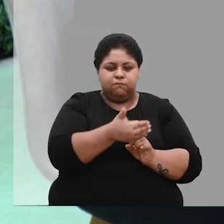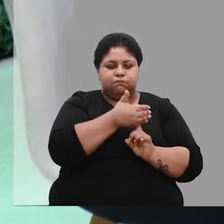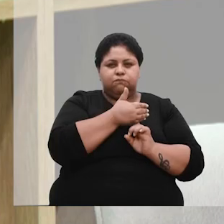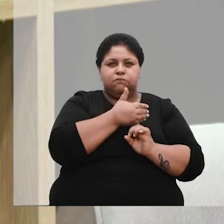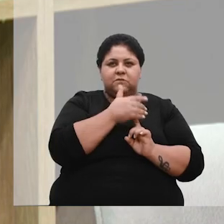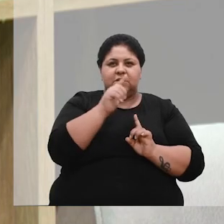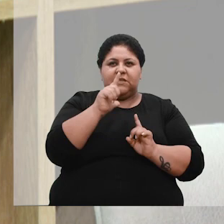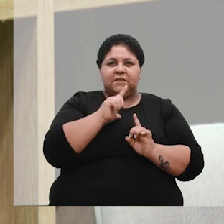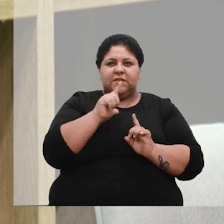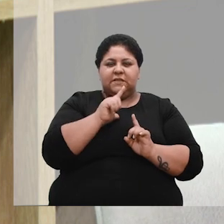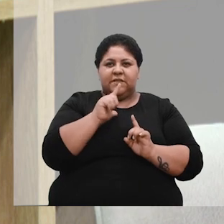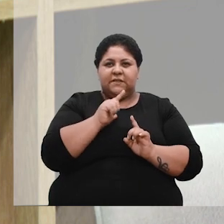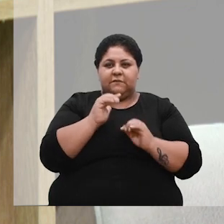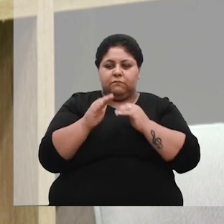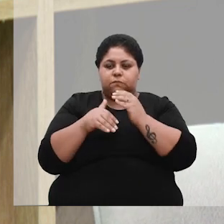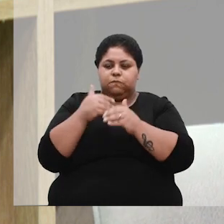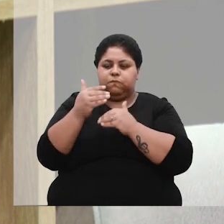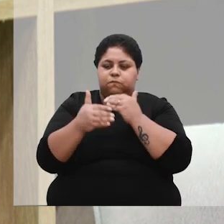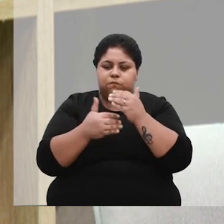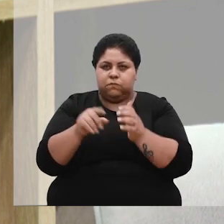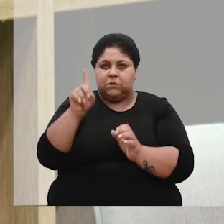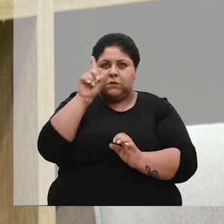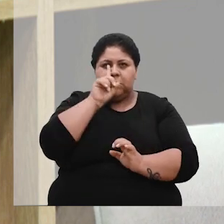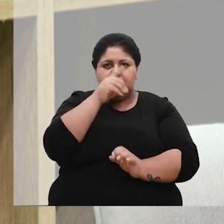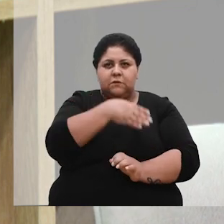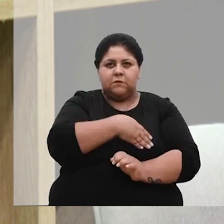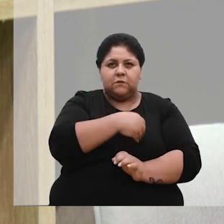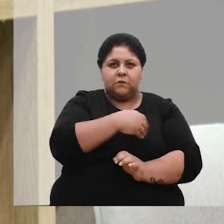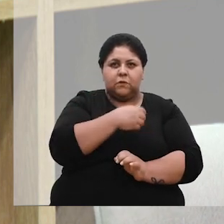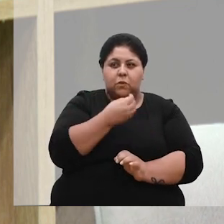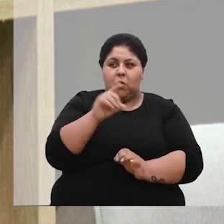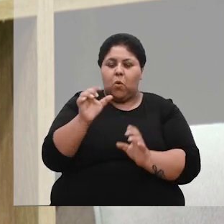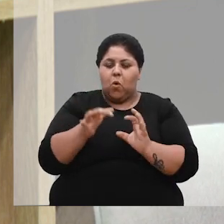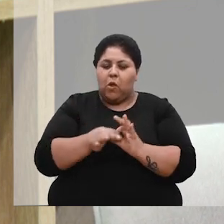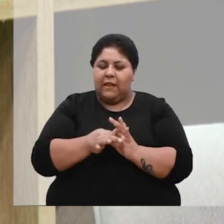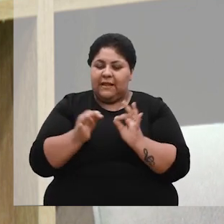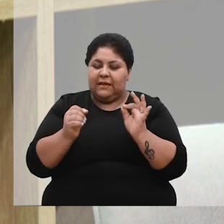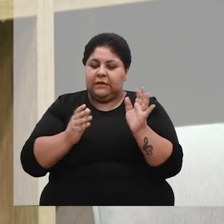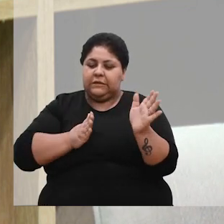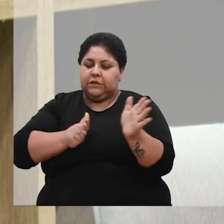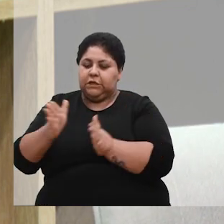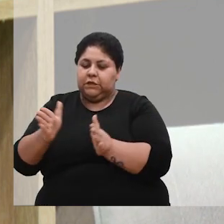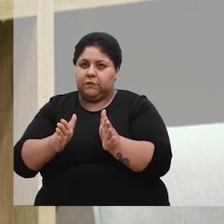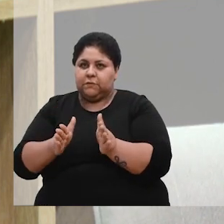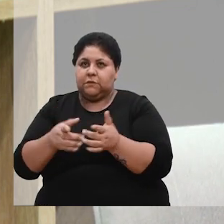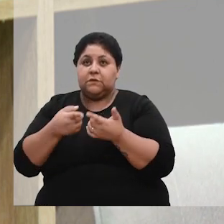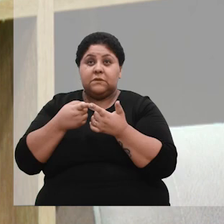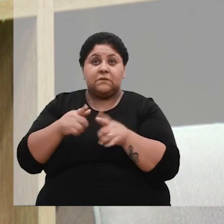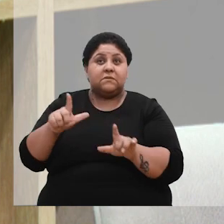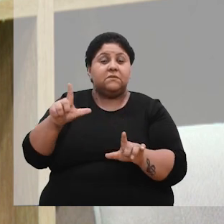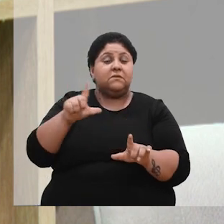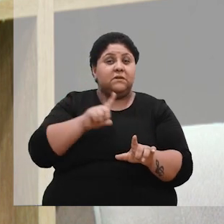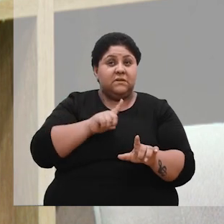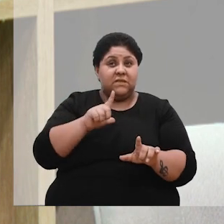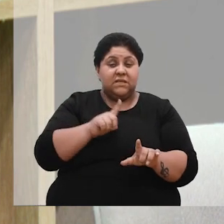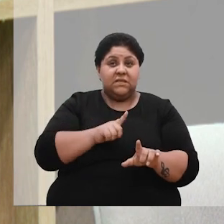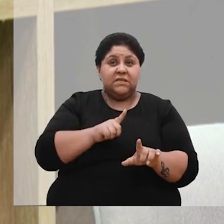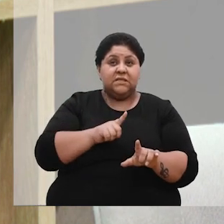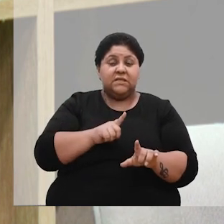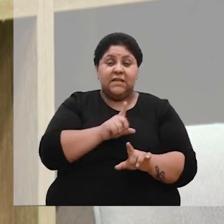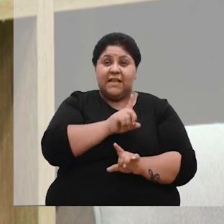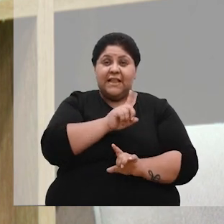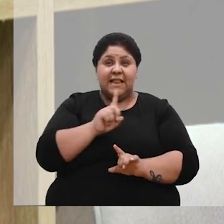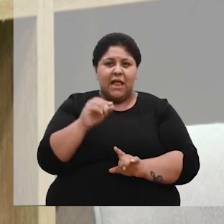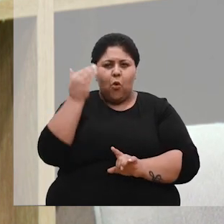que elas acolheram isso, então elas têm até espaços para a mãe amamentar, outras liberam a mãe neste período de amamentação, mas